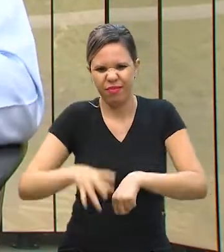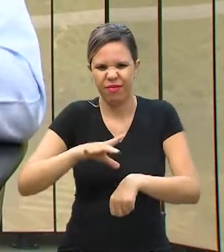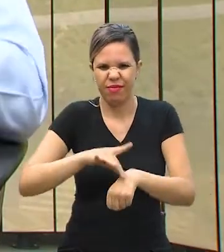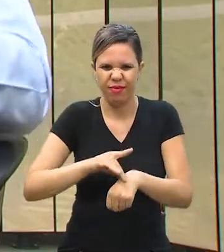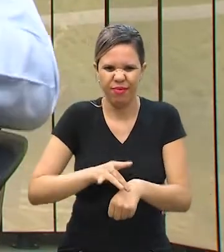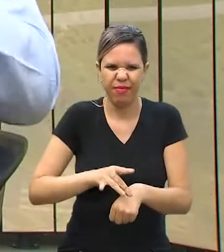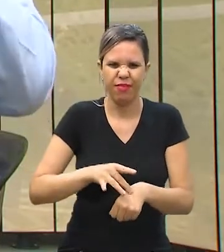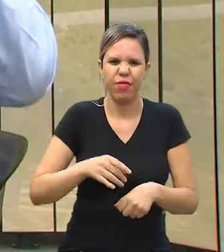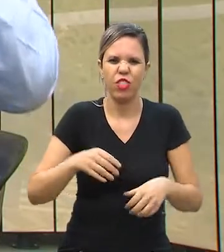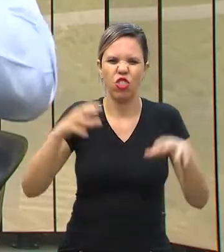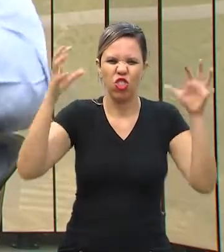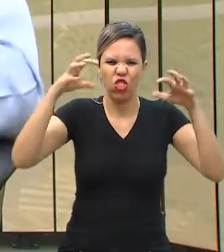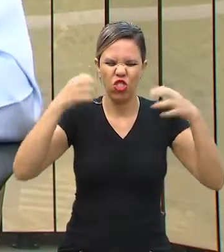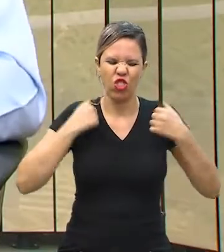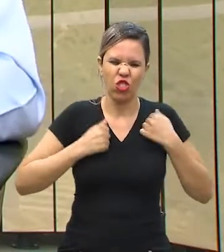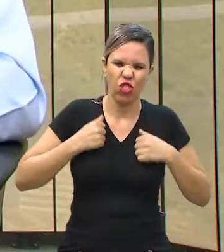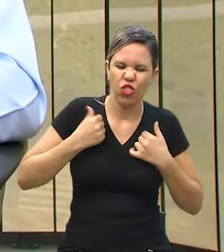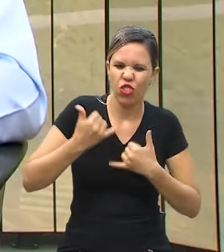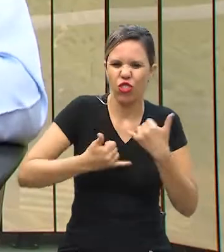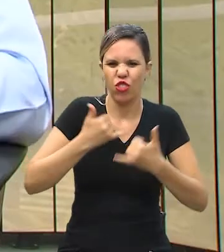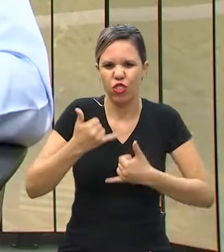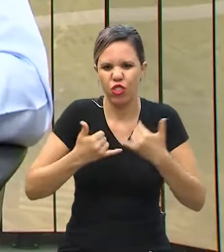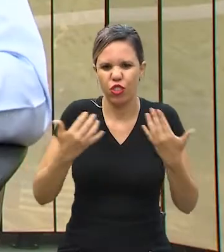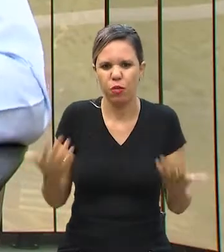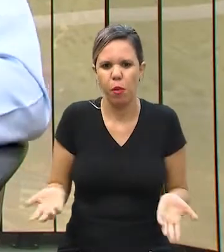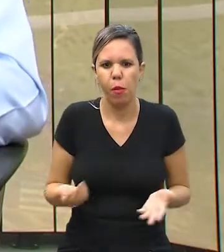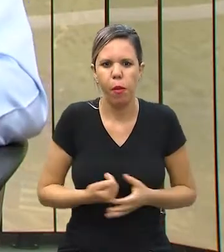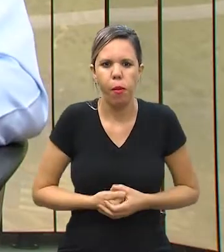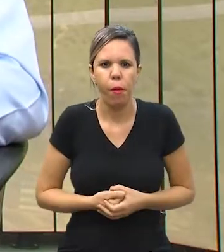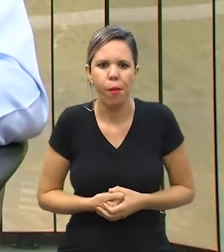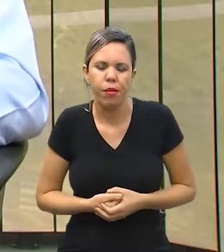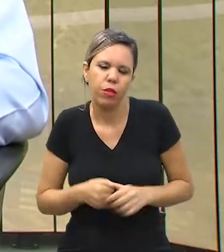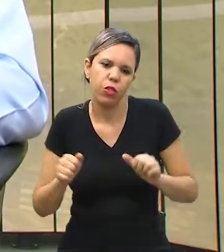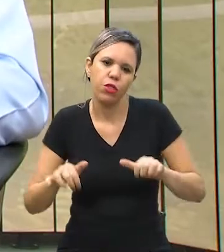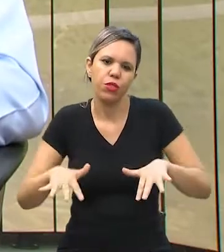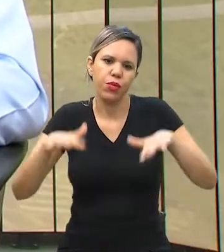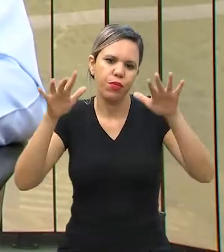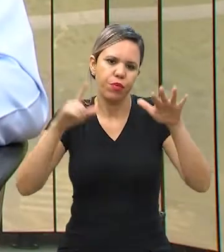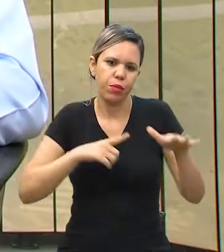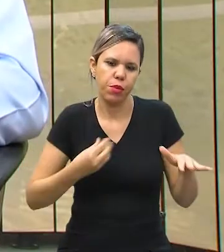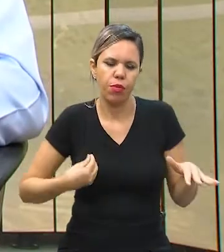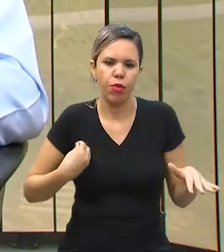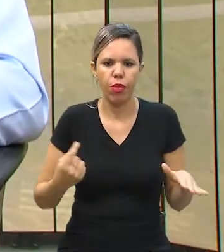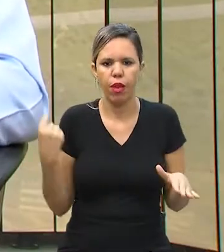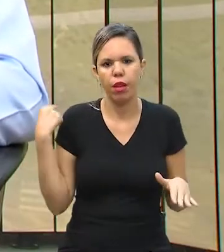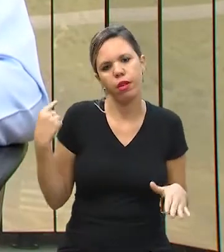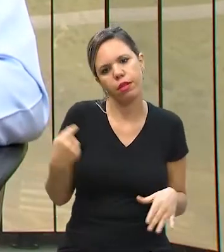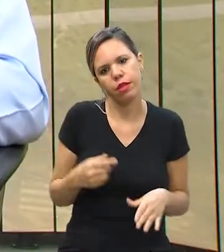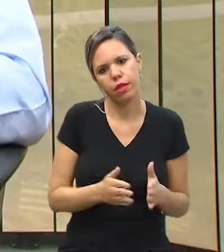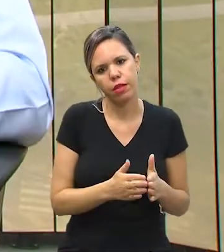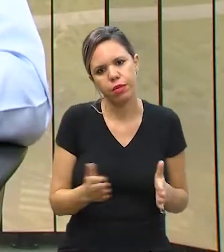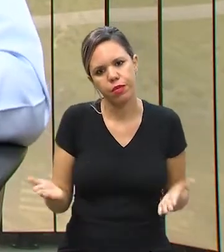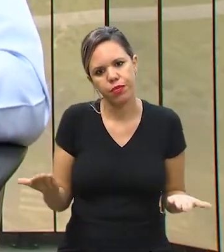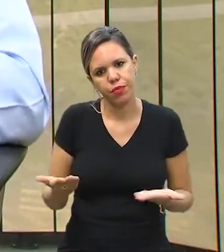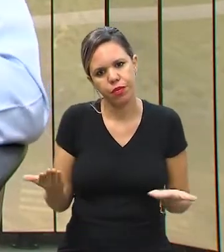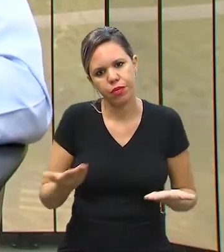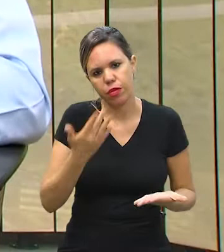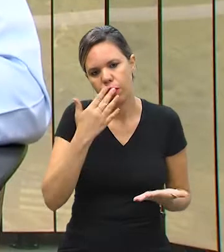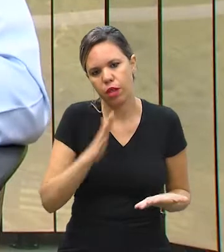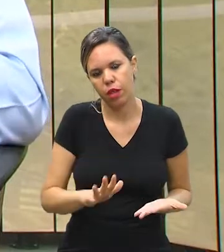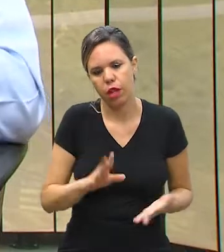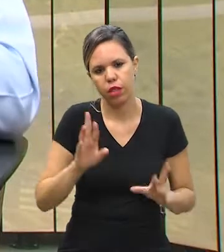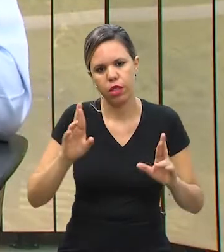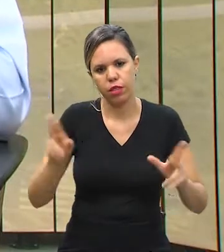machucava, tomava banho de chuva quando chovia. E é a infância que a gente teve naquele período. Hoje as crianças já